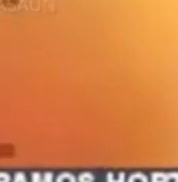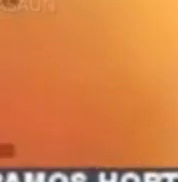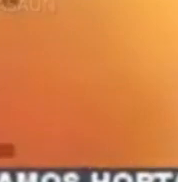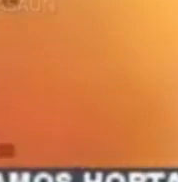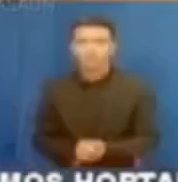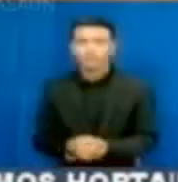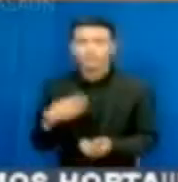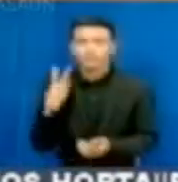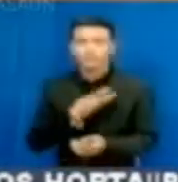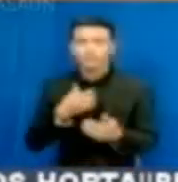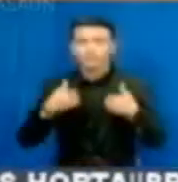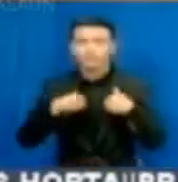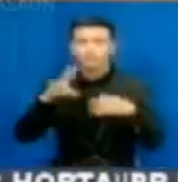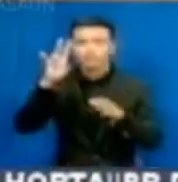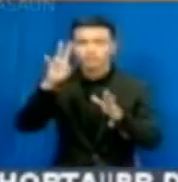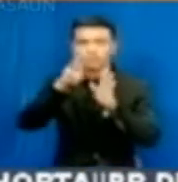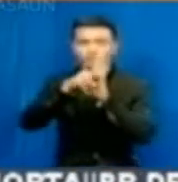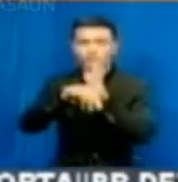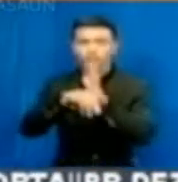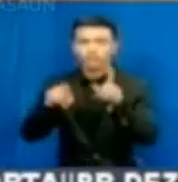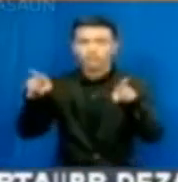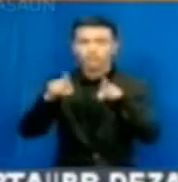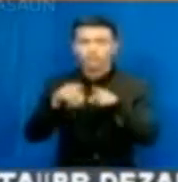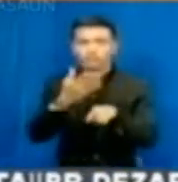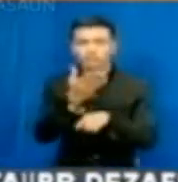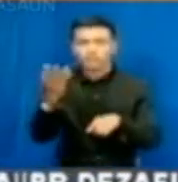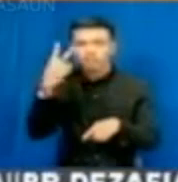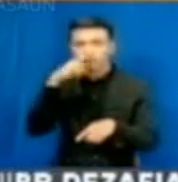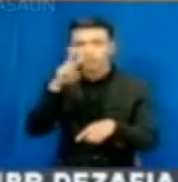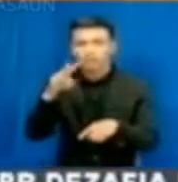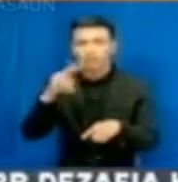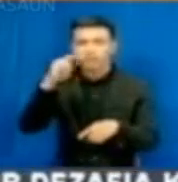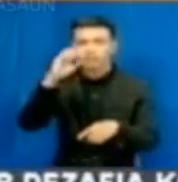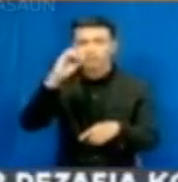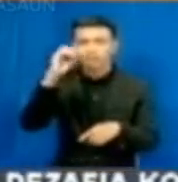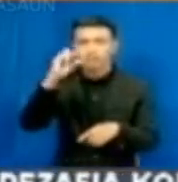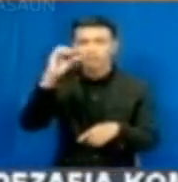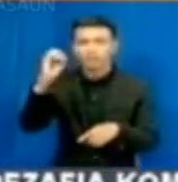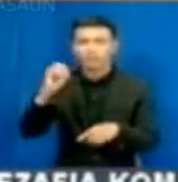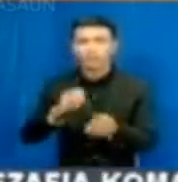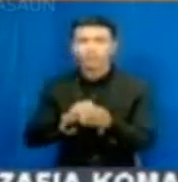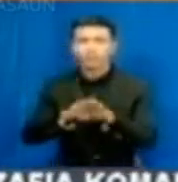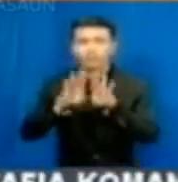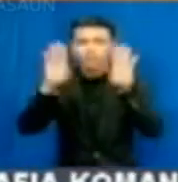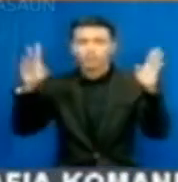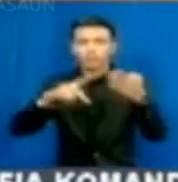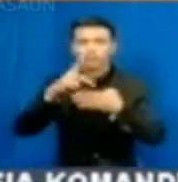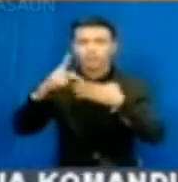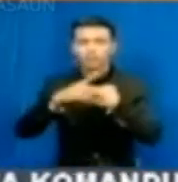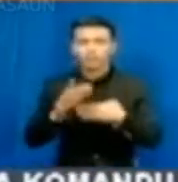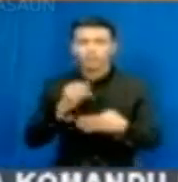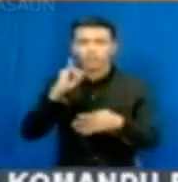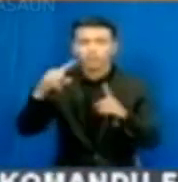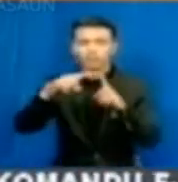Maluxira Itaí, Segmento 7 Minutos Anesta Itaí, você acompanha com ONZ Ratutan, lança o programa Dili Mais, onde contribui